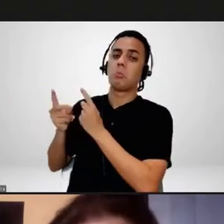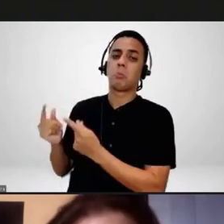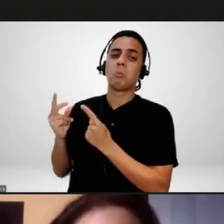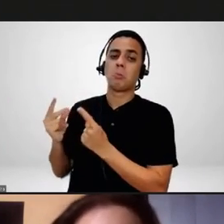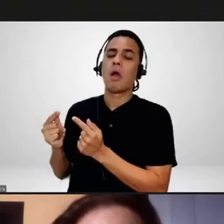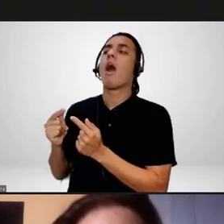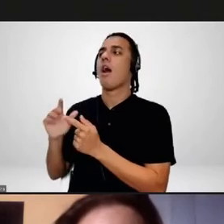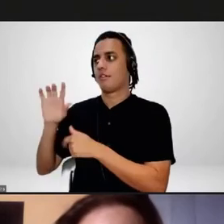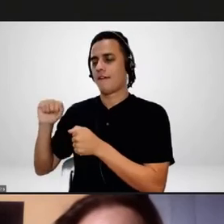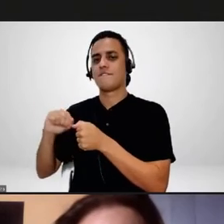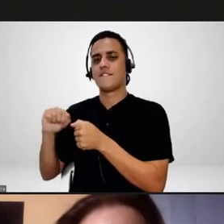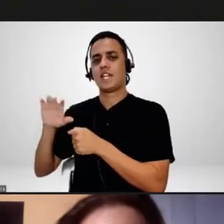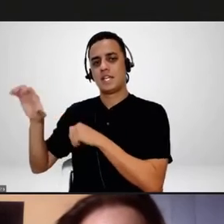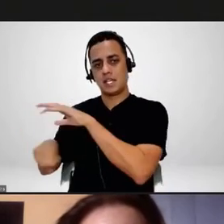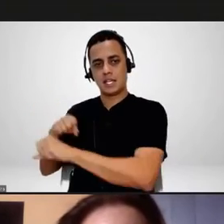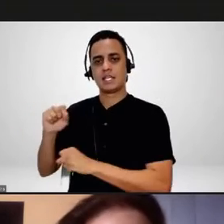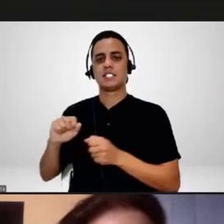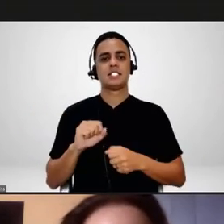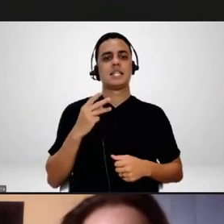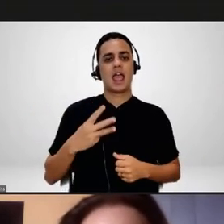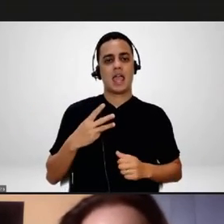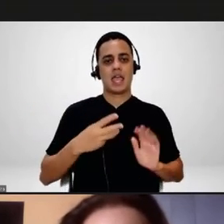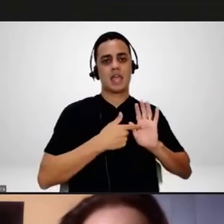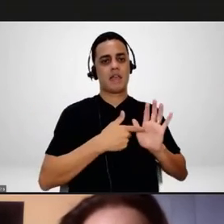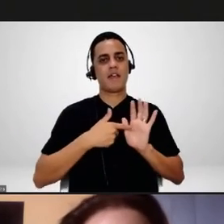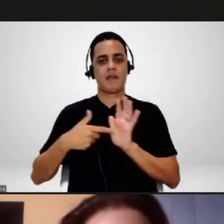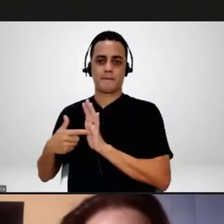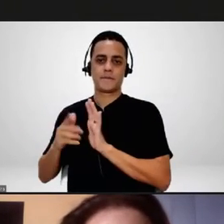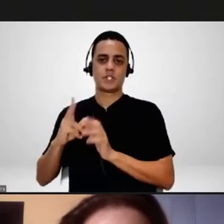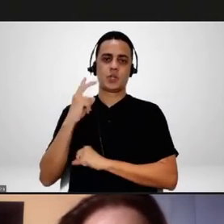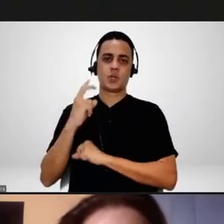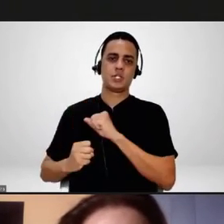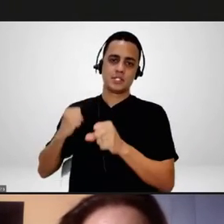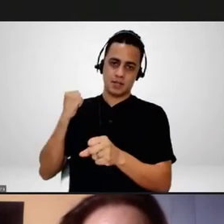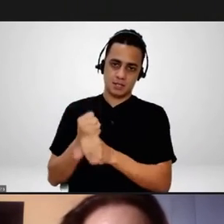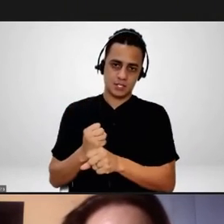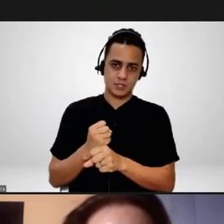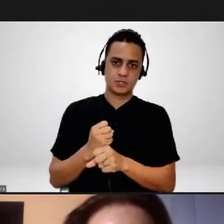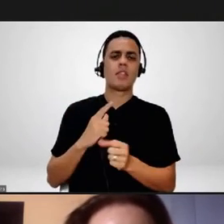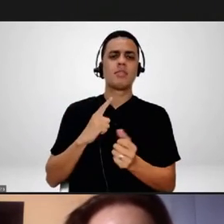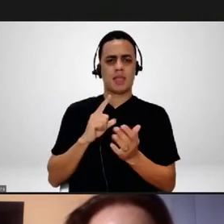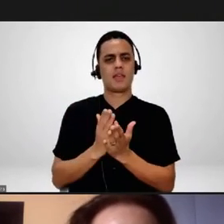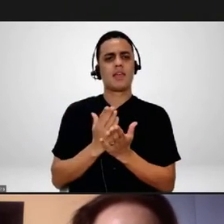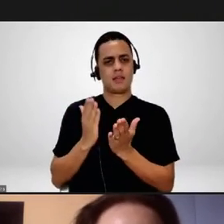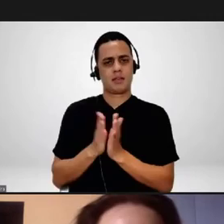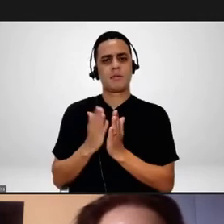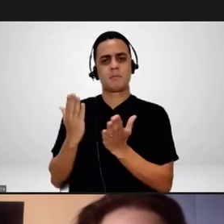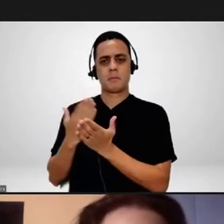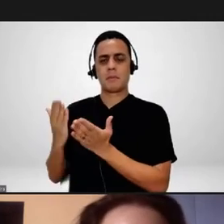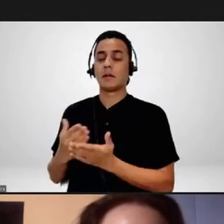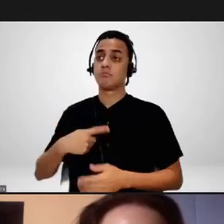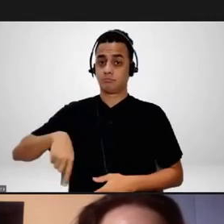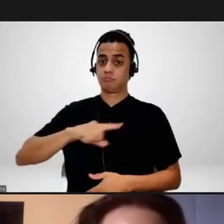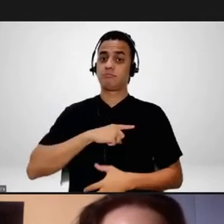feito essas 3 exposições, que eu me lembro durante esses 2 anos, tem catálogo e tudo, e foi uma alegria,